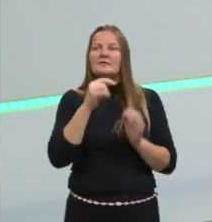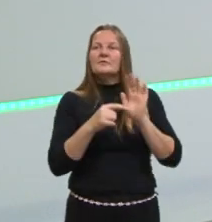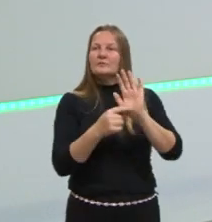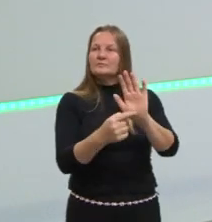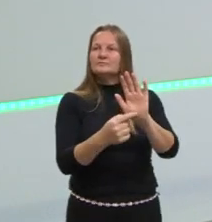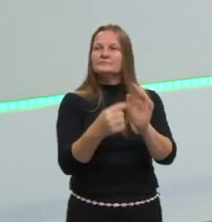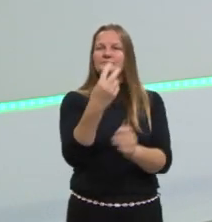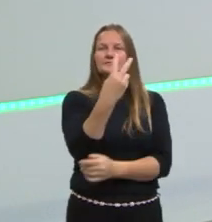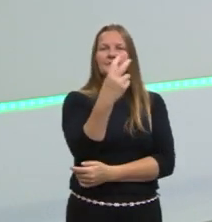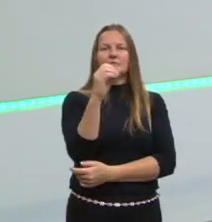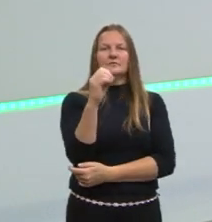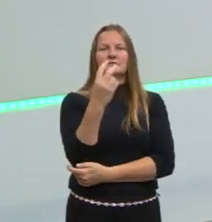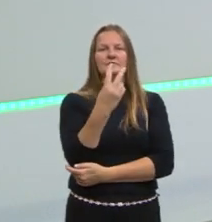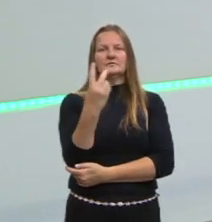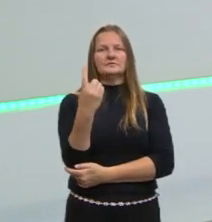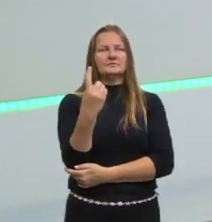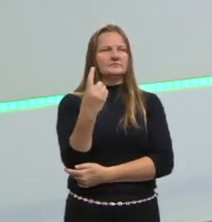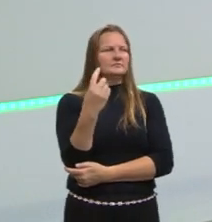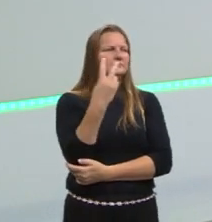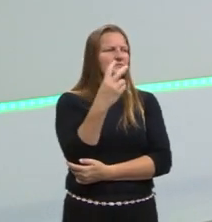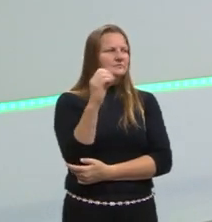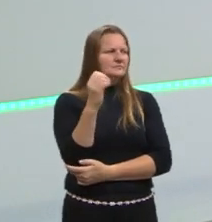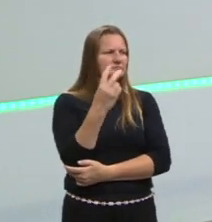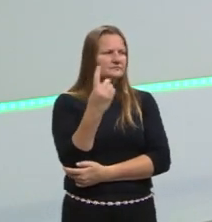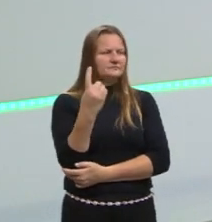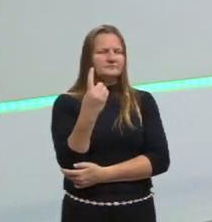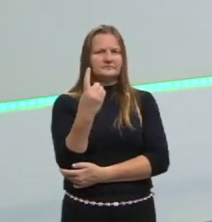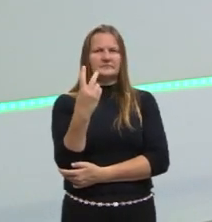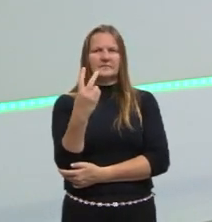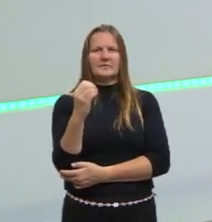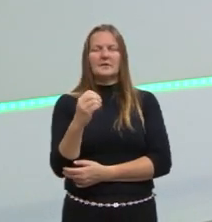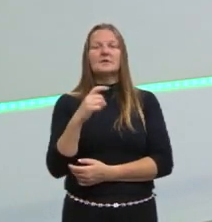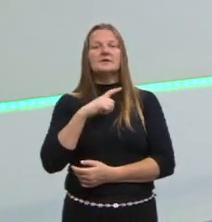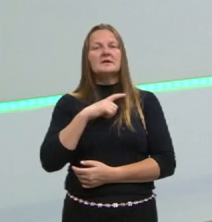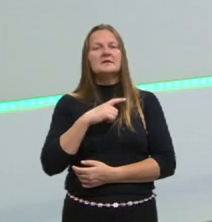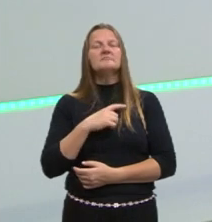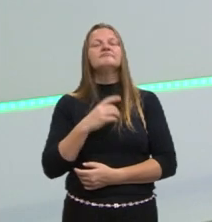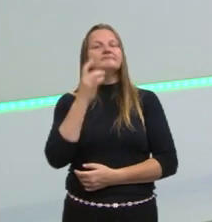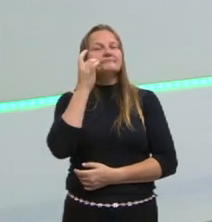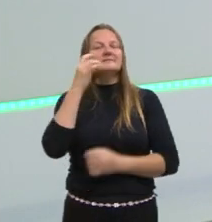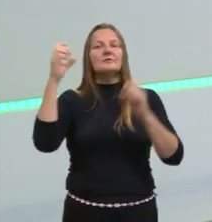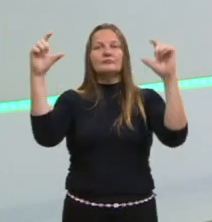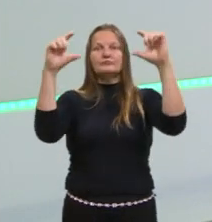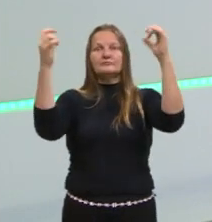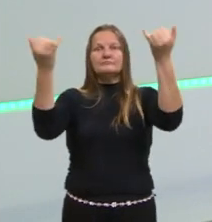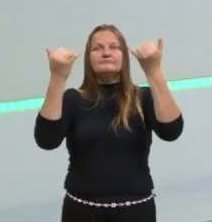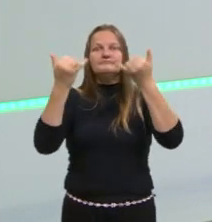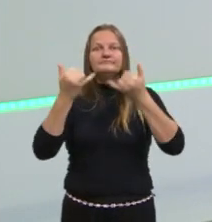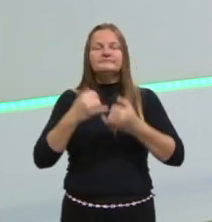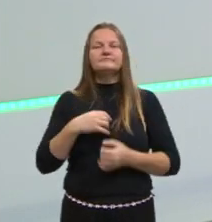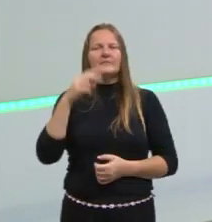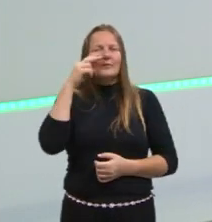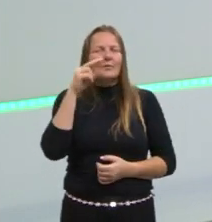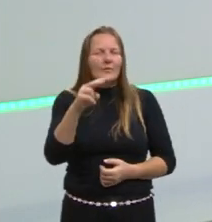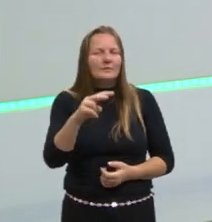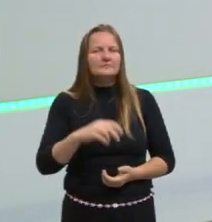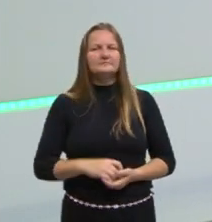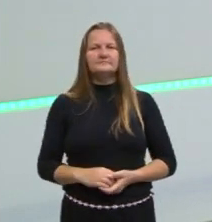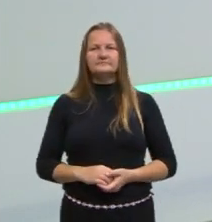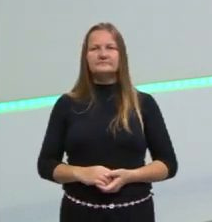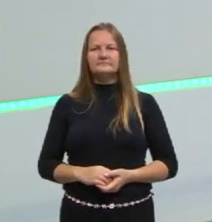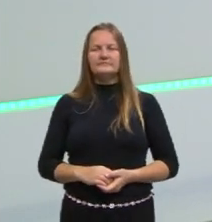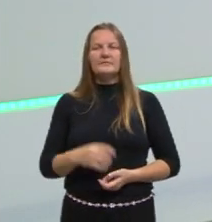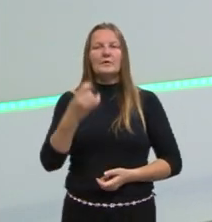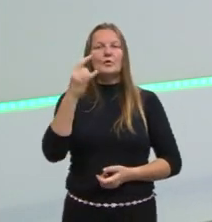do Enem de 2021 de 2020 porque ele tá muito presente nos enunciados se a gente for dar uma olhadinha rápida nas